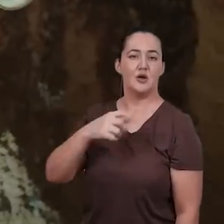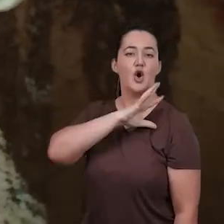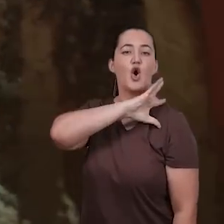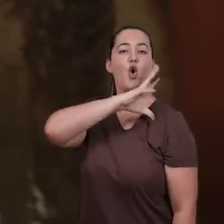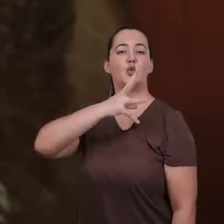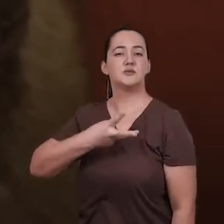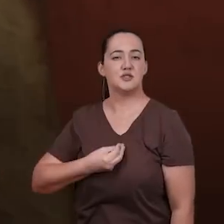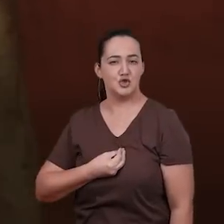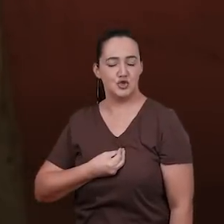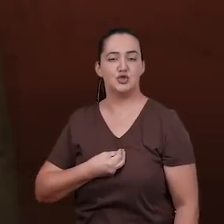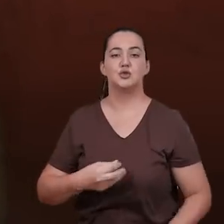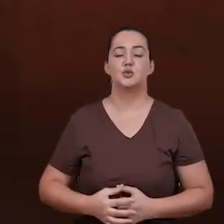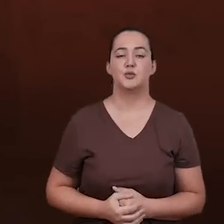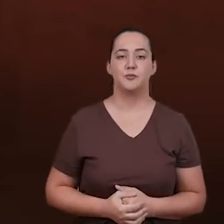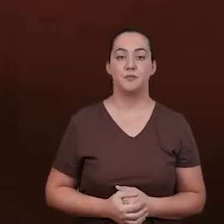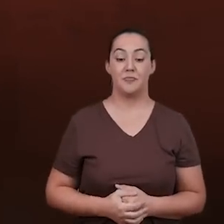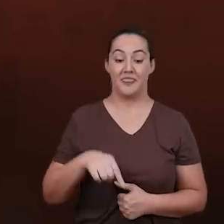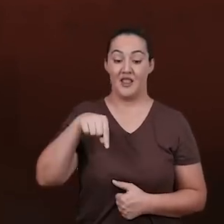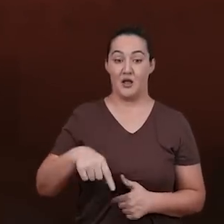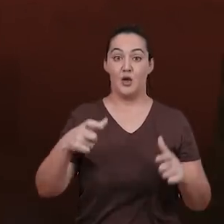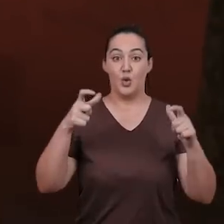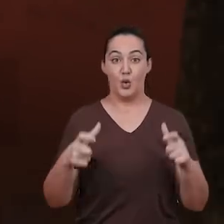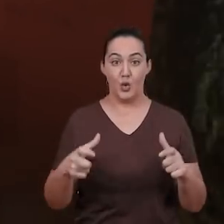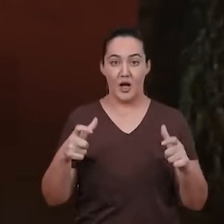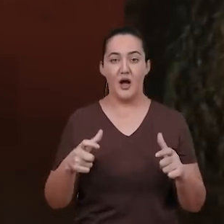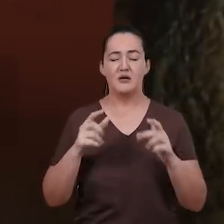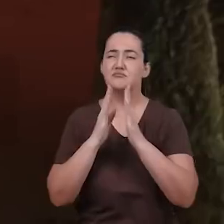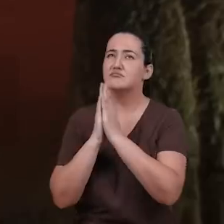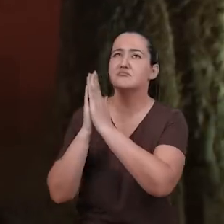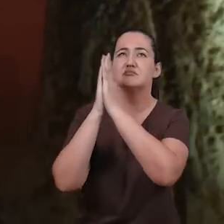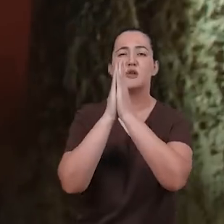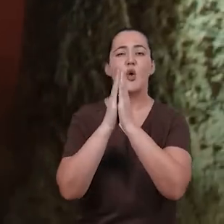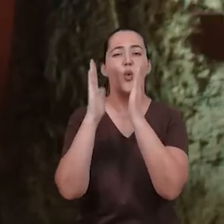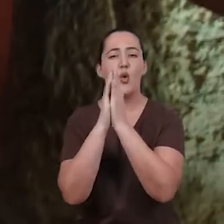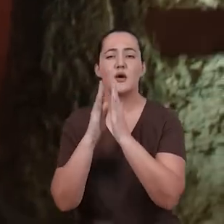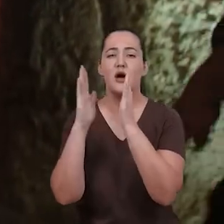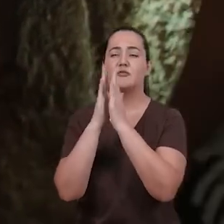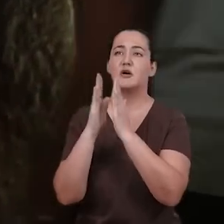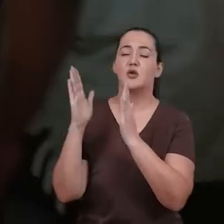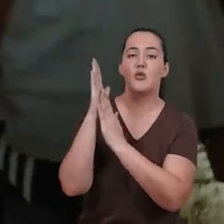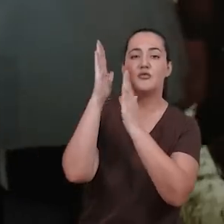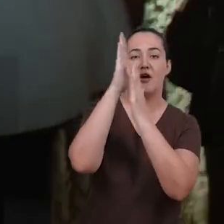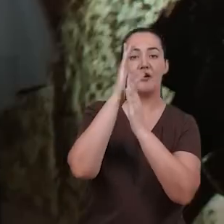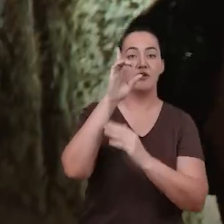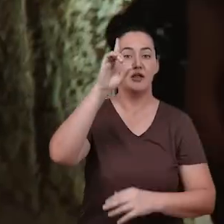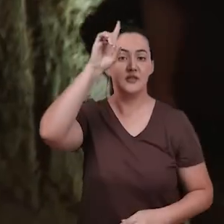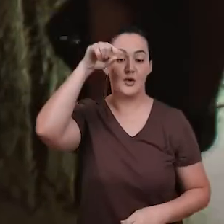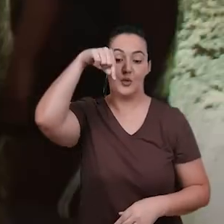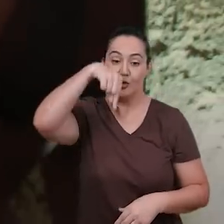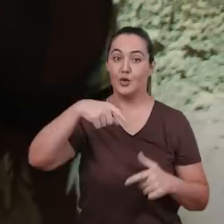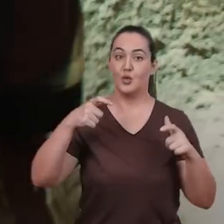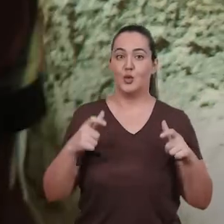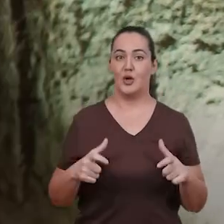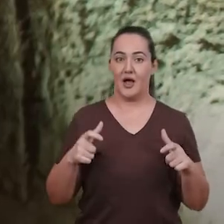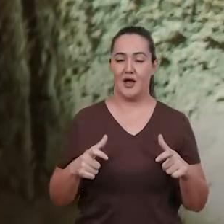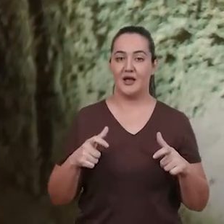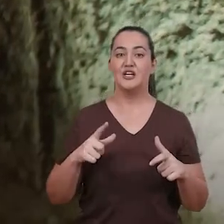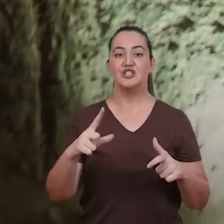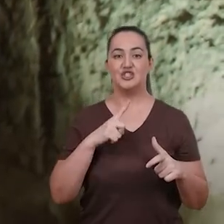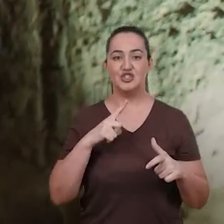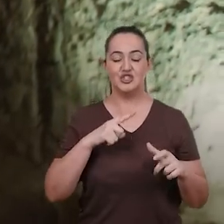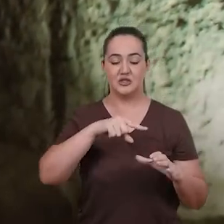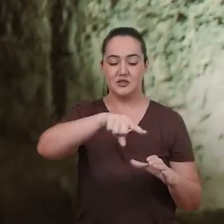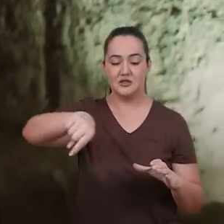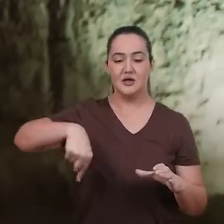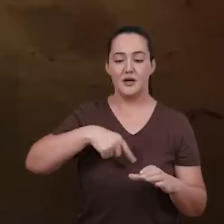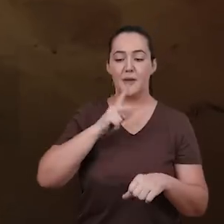eles glorificavam a Jesus, enquanto lá fora a vida deles corria perigo. E foi justamente nessa pedra que